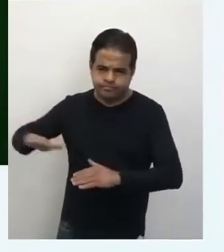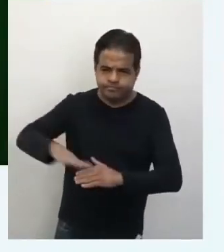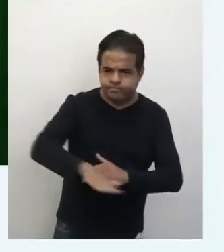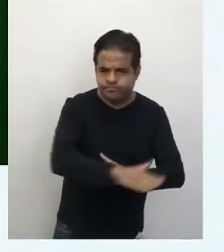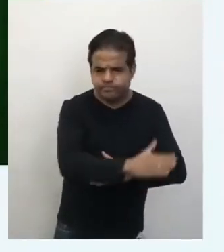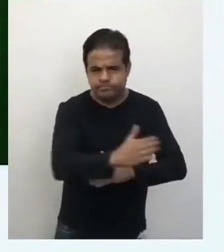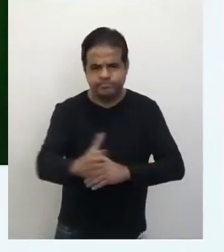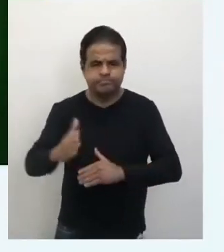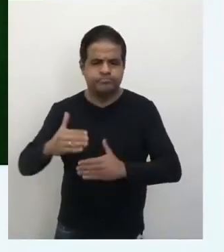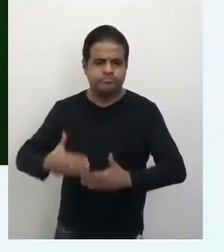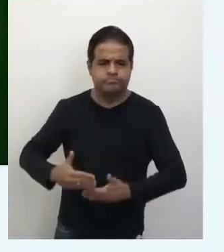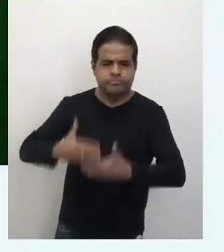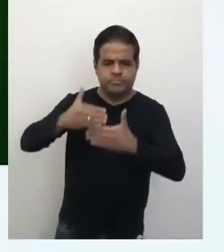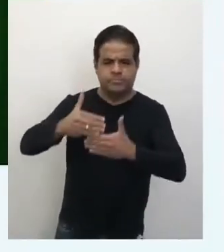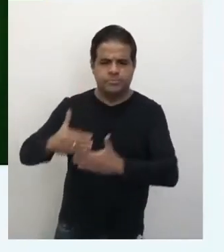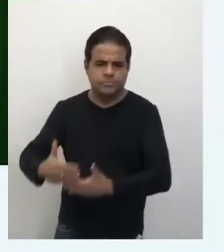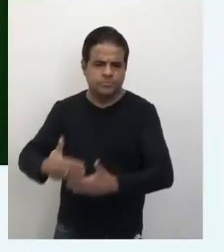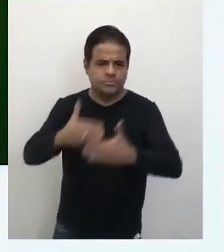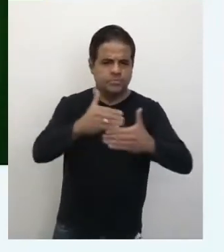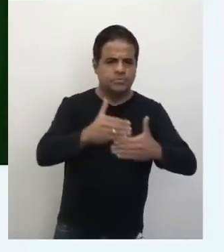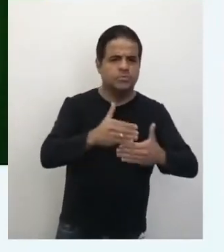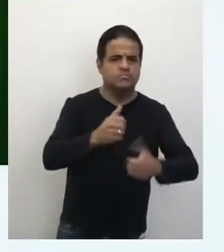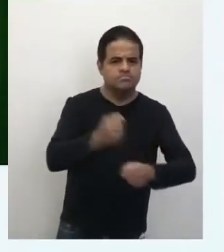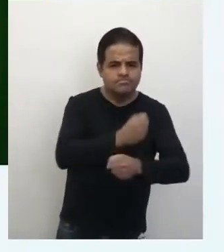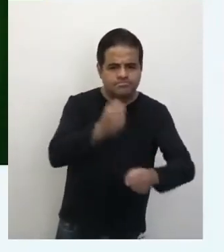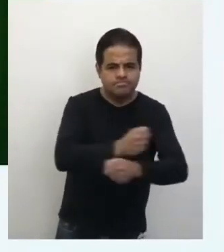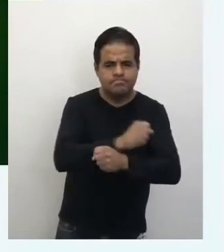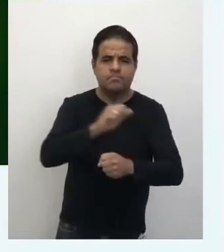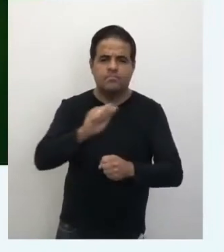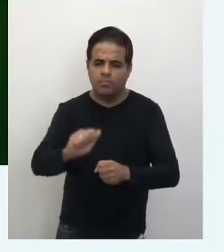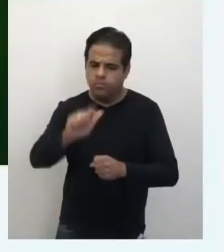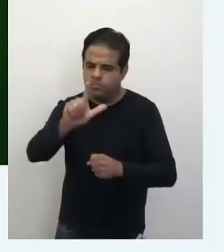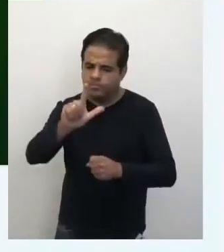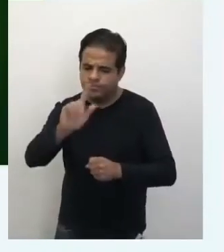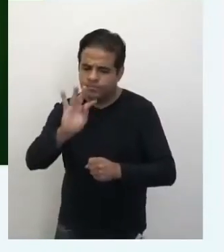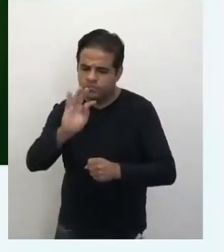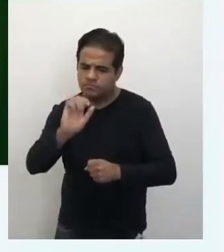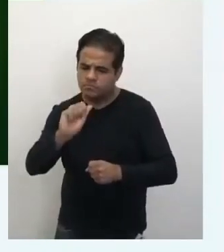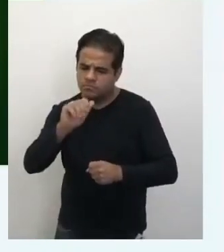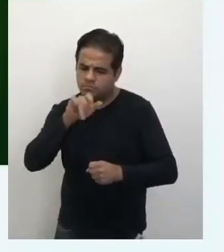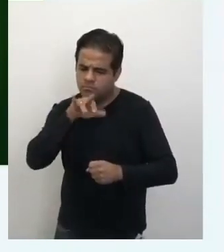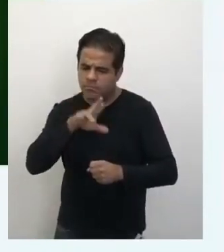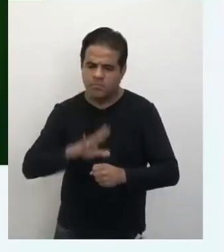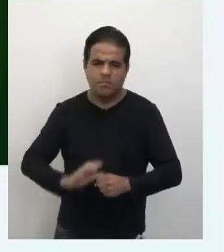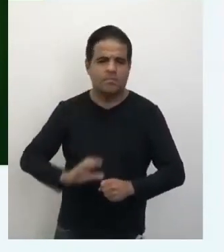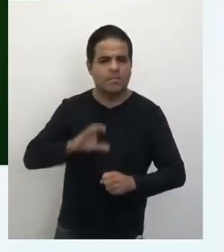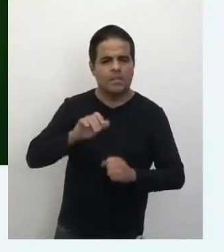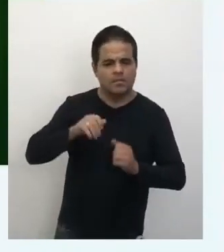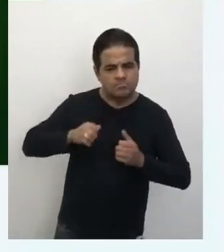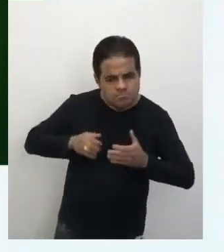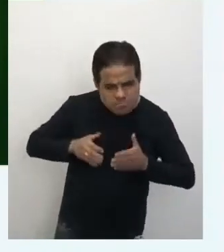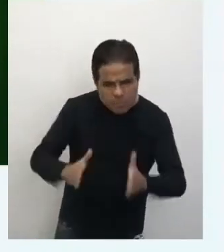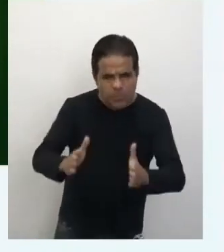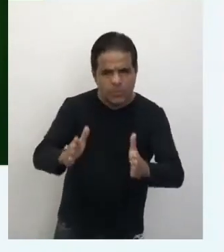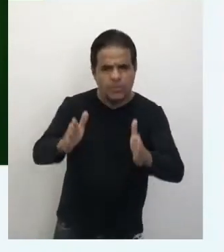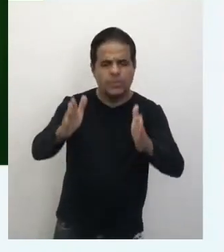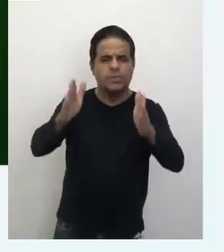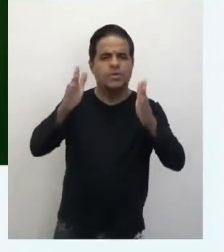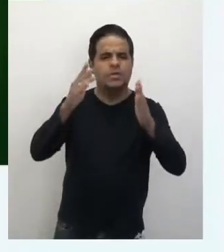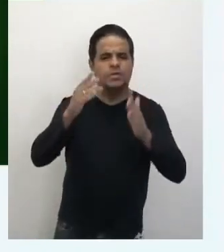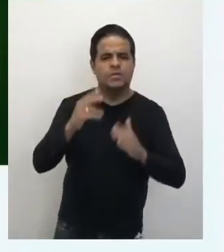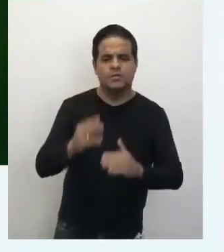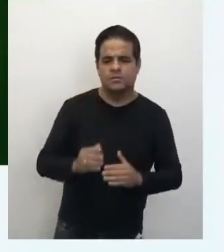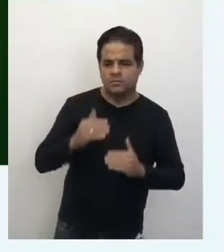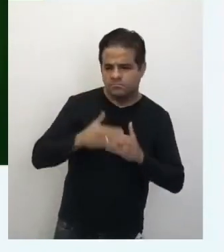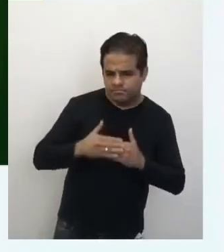está sendo construída próximo à cidade de Altamira. Dessa barragem sairá um canal de concreto de 20 quilômetros de comprimento e